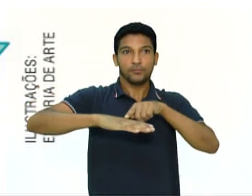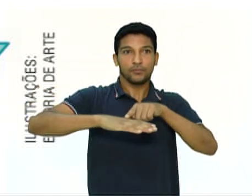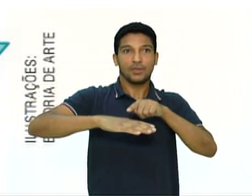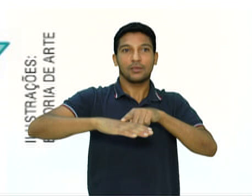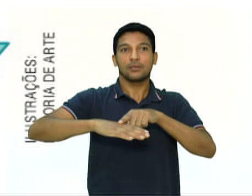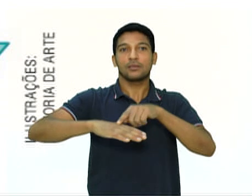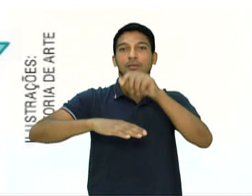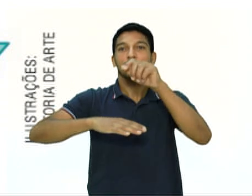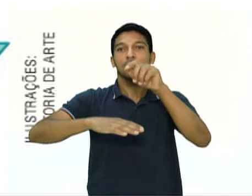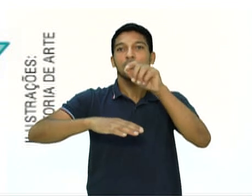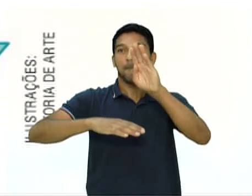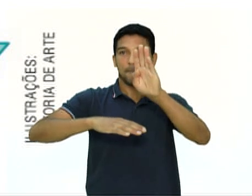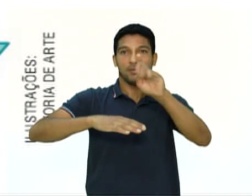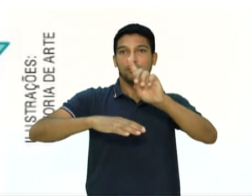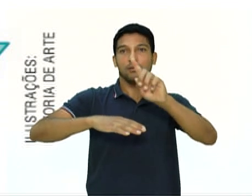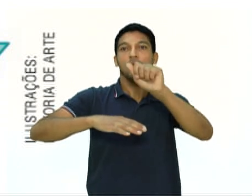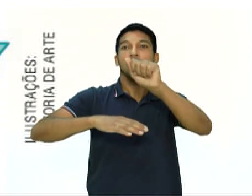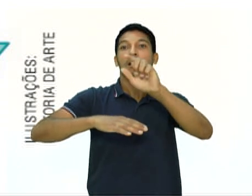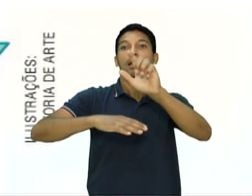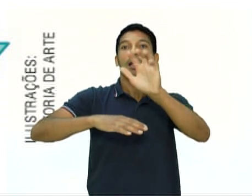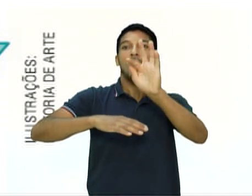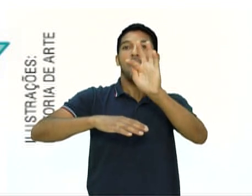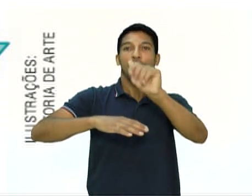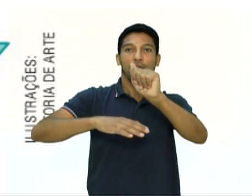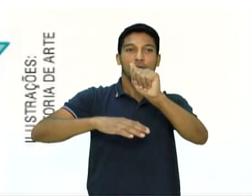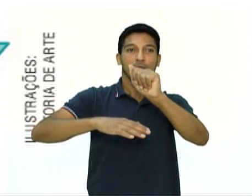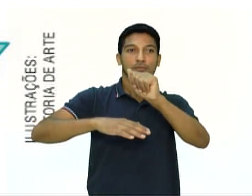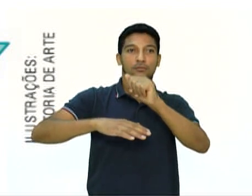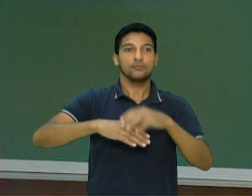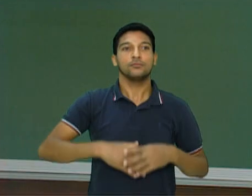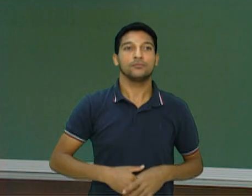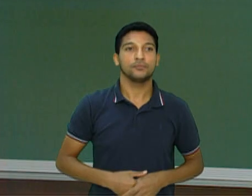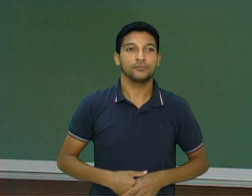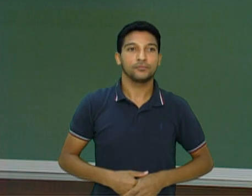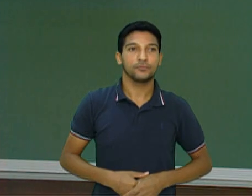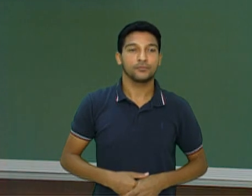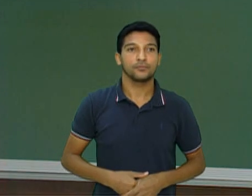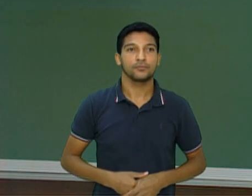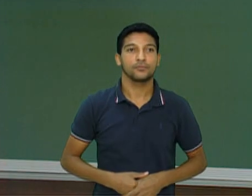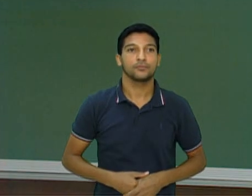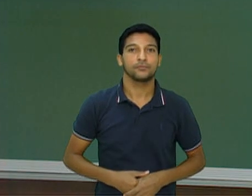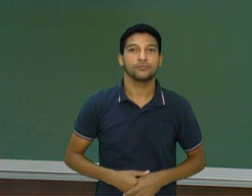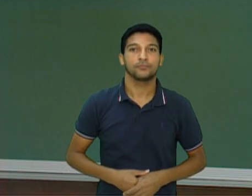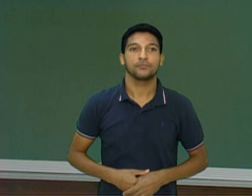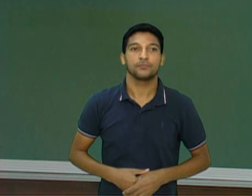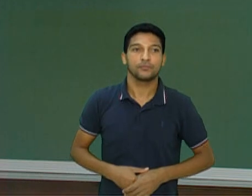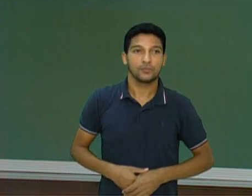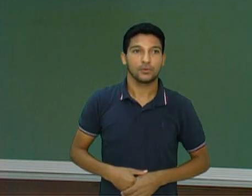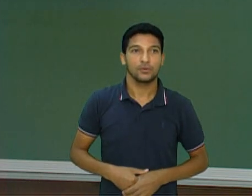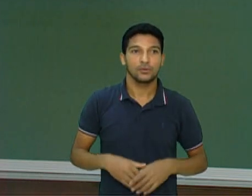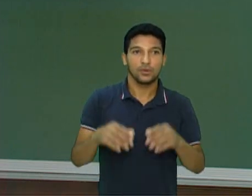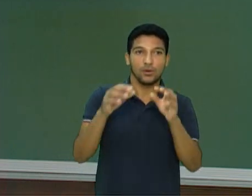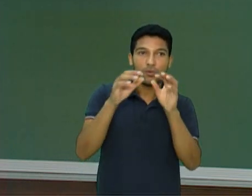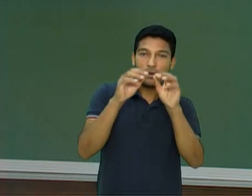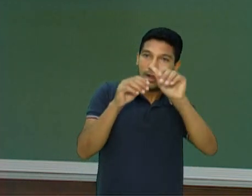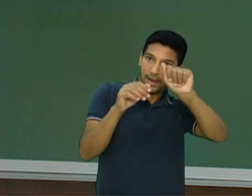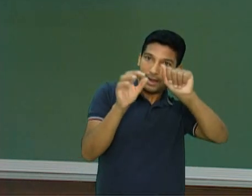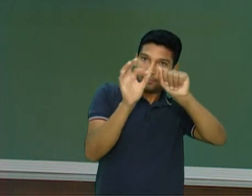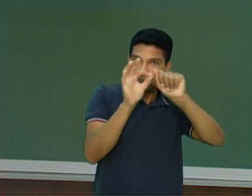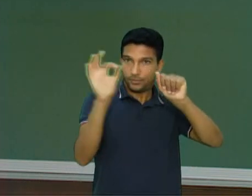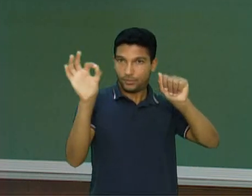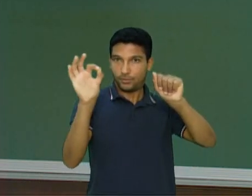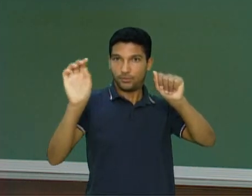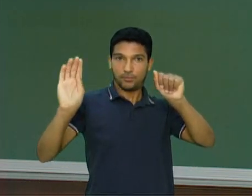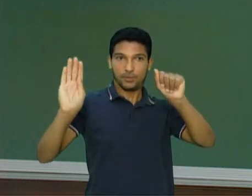tá? Tá errado aqui, é plano alfa, né? Aqui o plano que a gente está trabalhando é alfa, então é o plano alfa. Então o segmento AB é maior que o